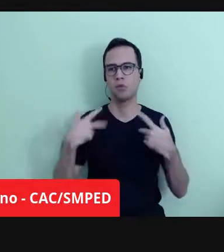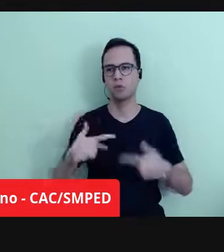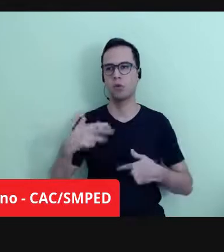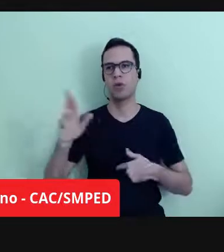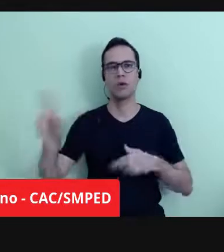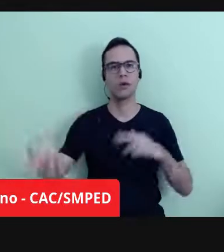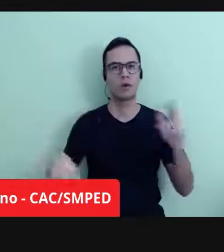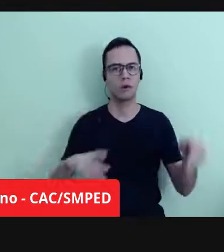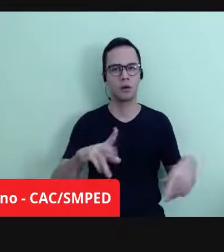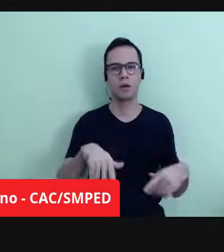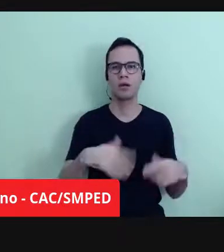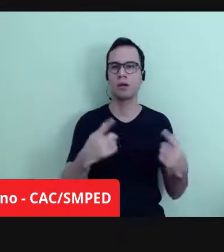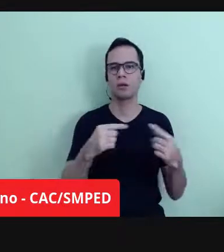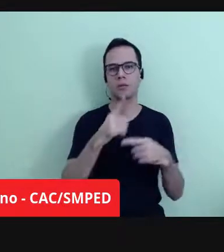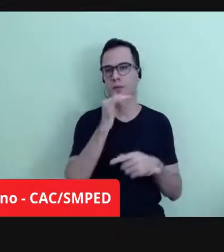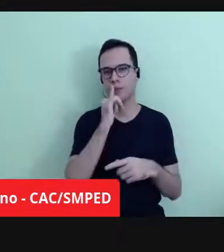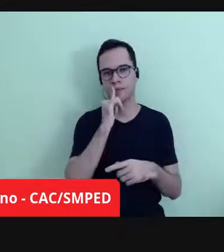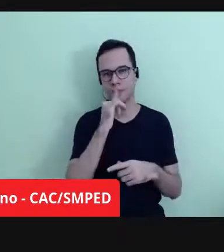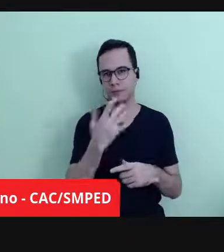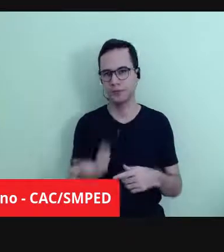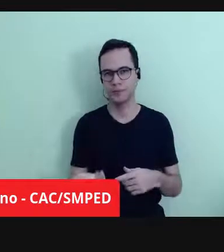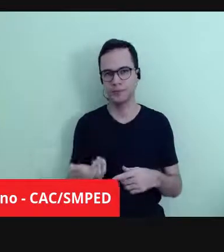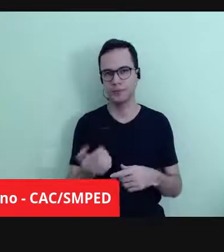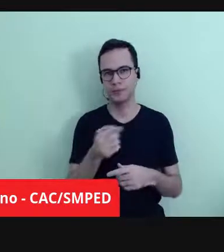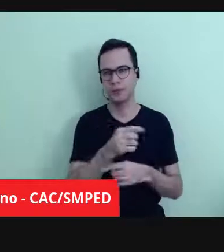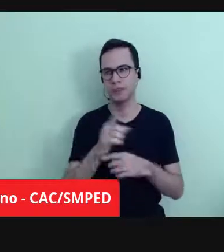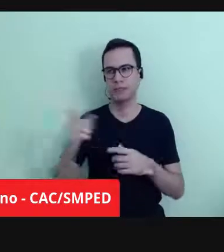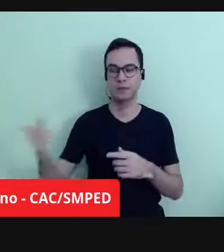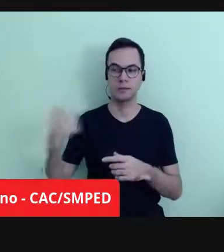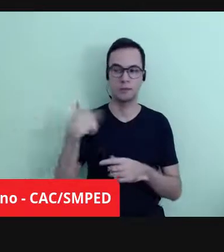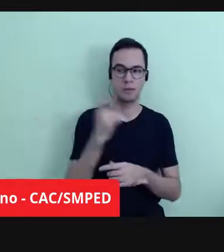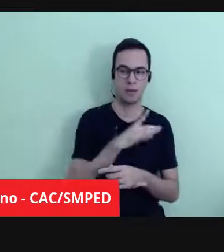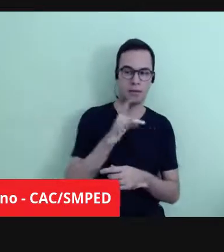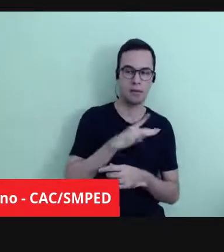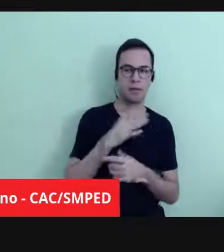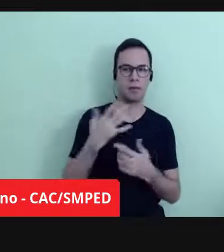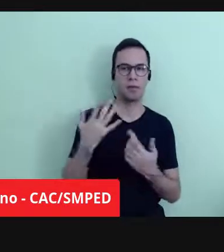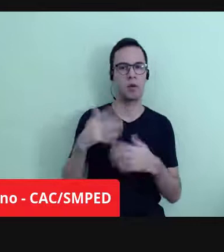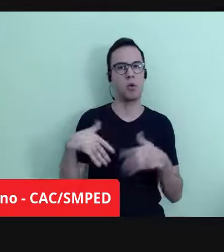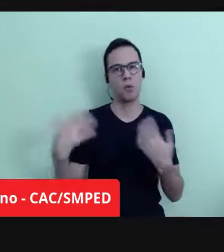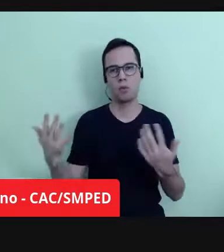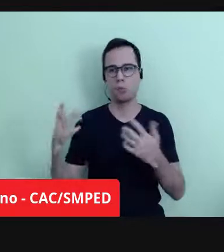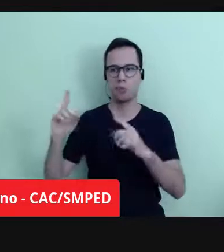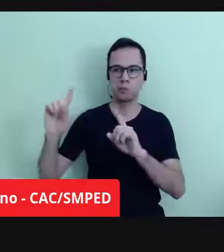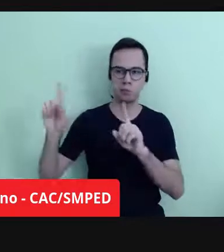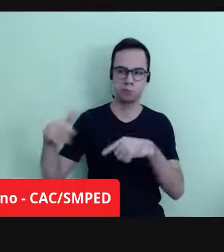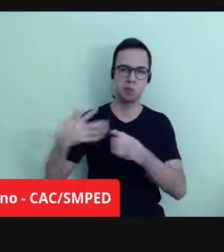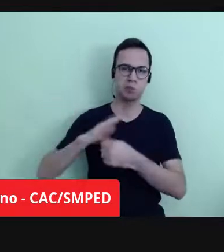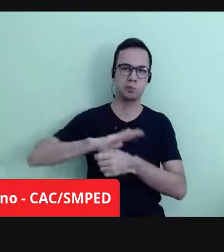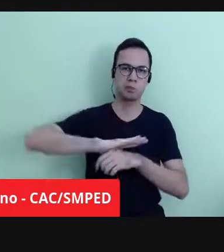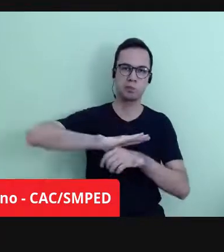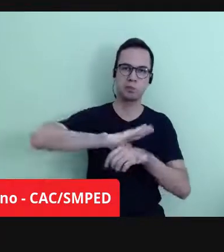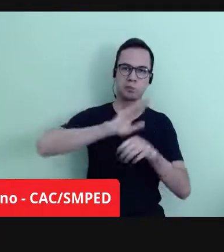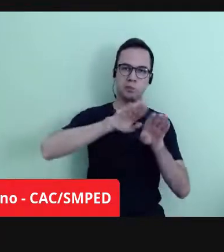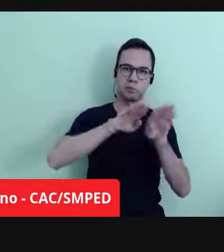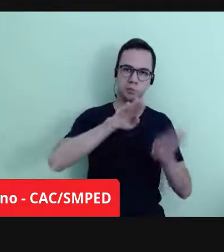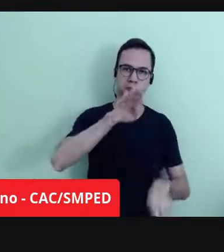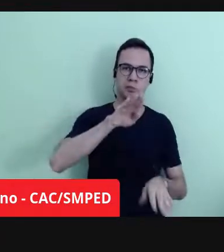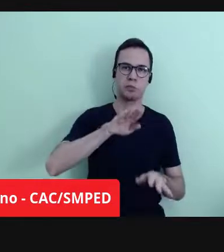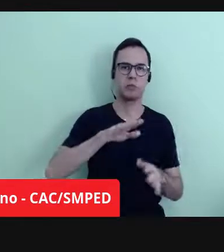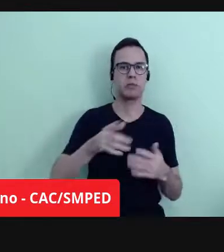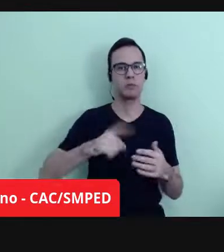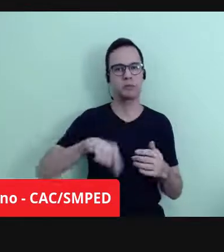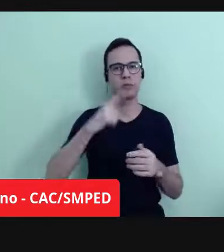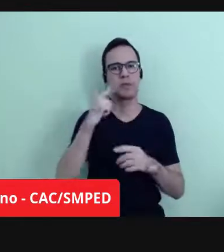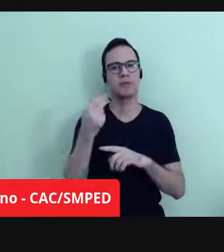corpos sobre algum tipo de ameaça, perigo, enfim, ou discriminação. E o quanto é importante a gente